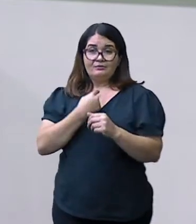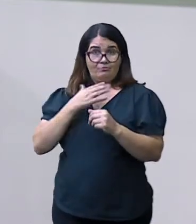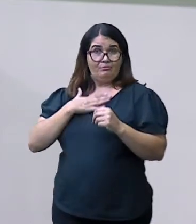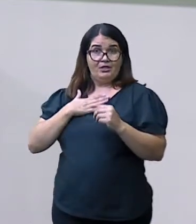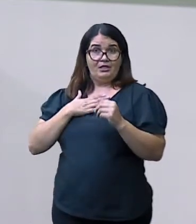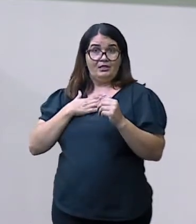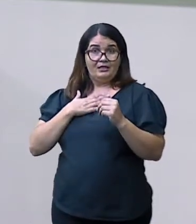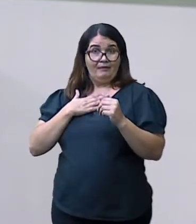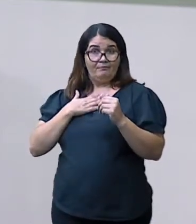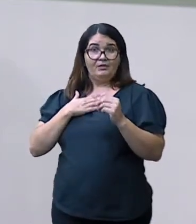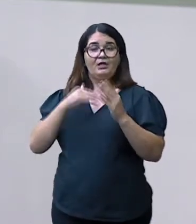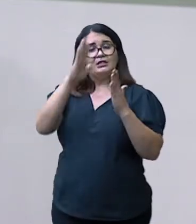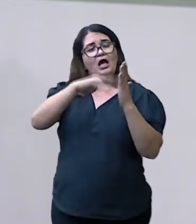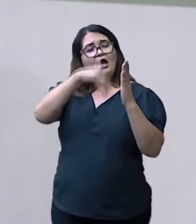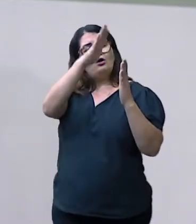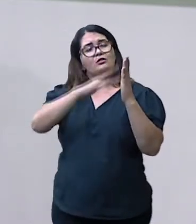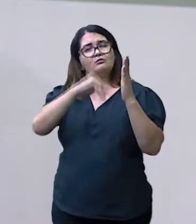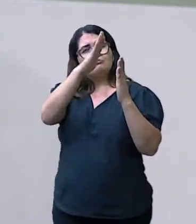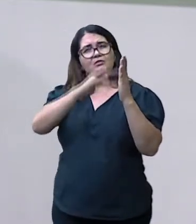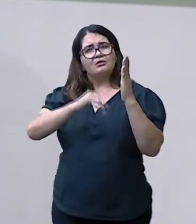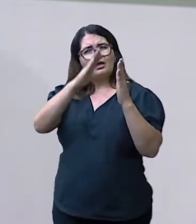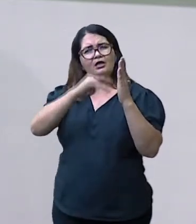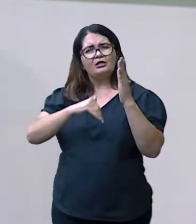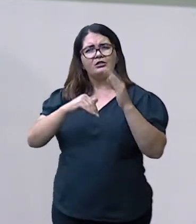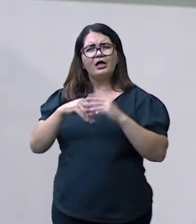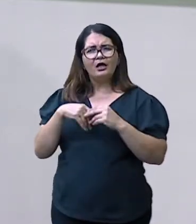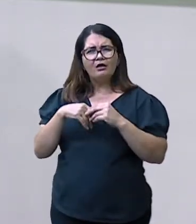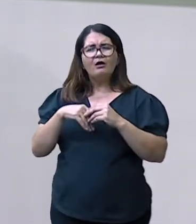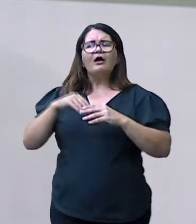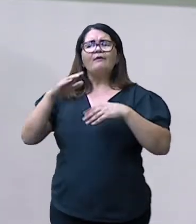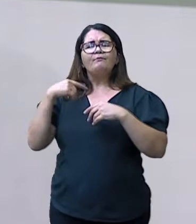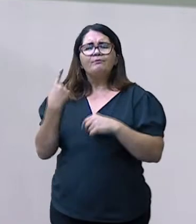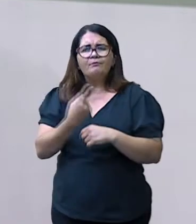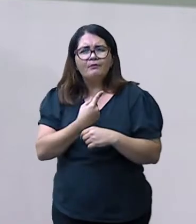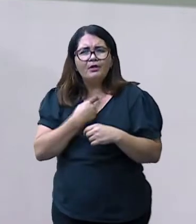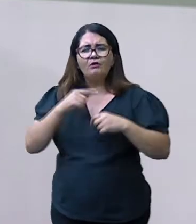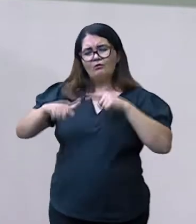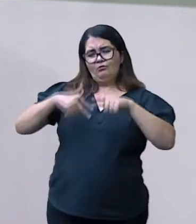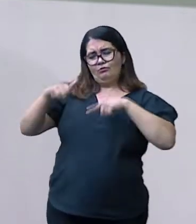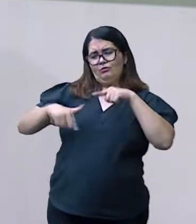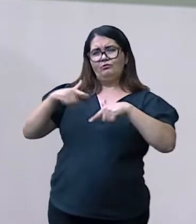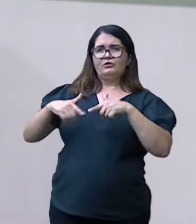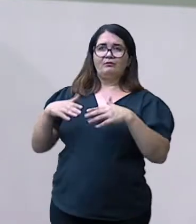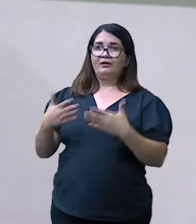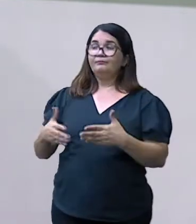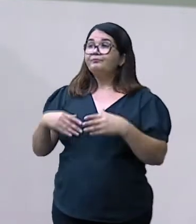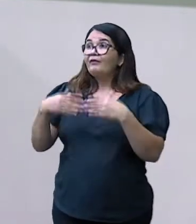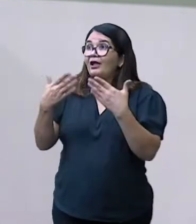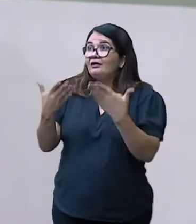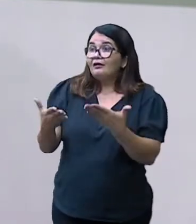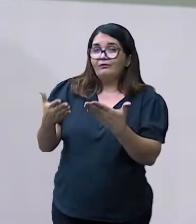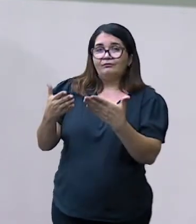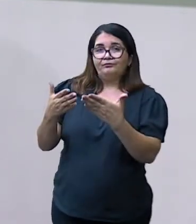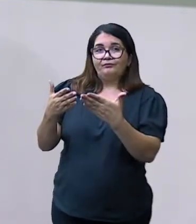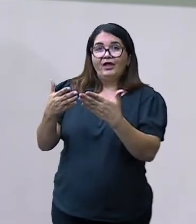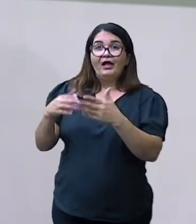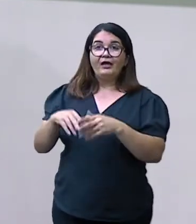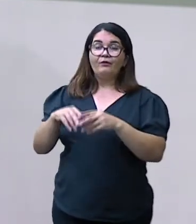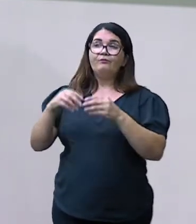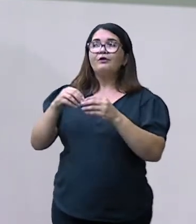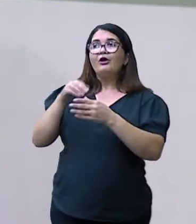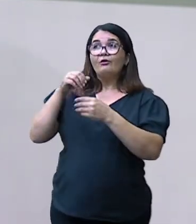O tio Casimiro, então, me arranjou, eu escrevi para ele e fiz uma jogada. Eu mandei um